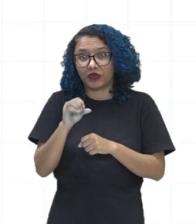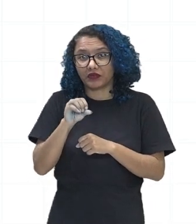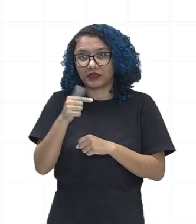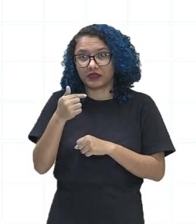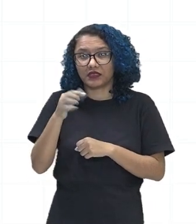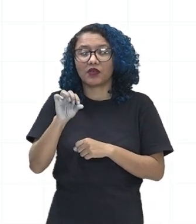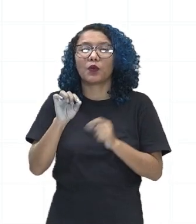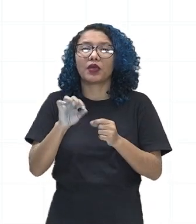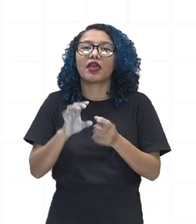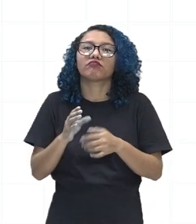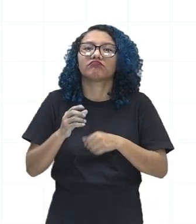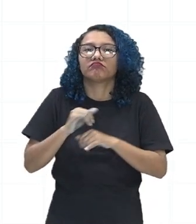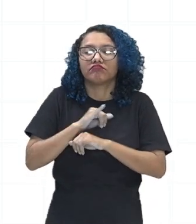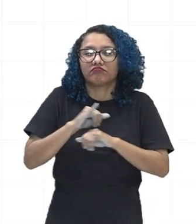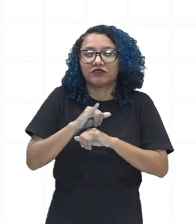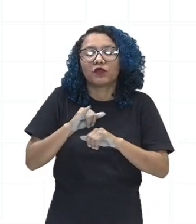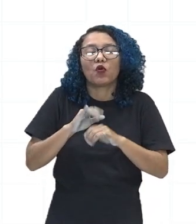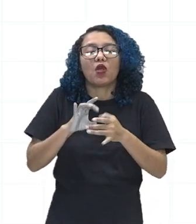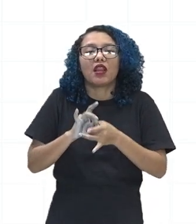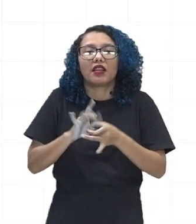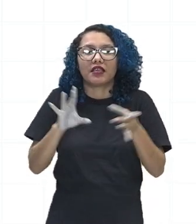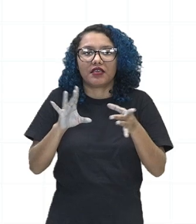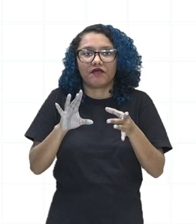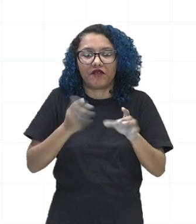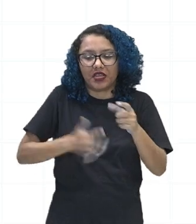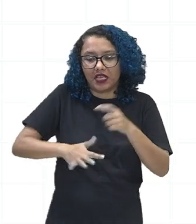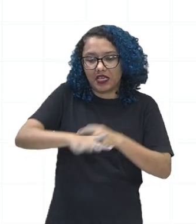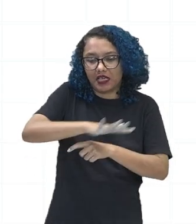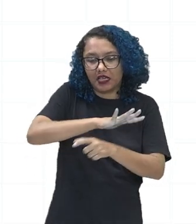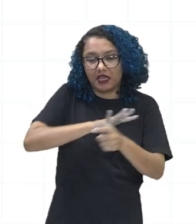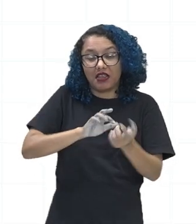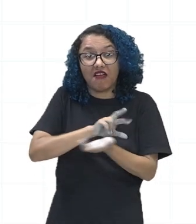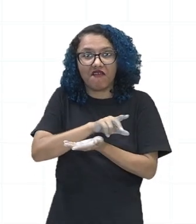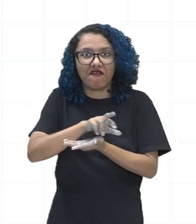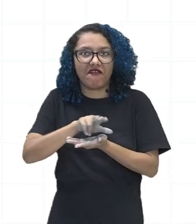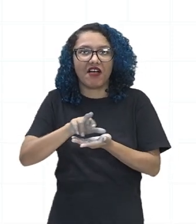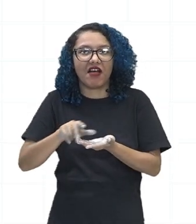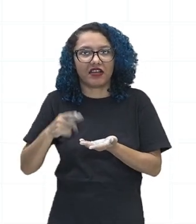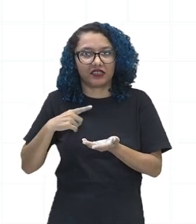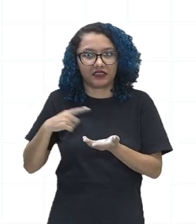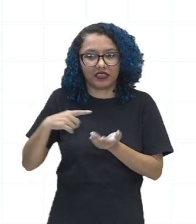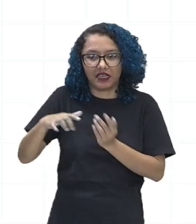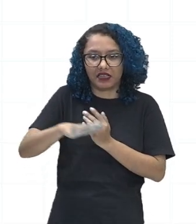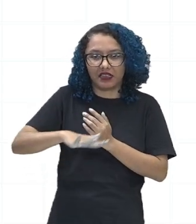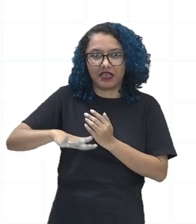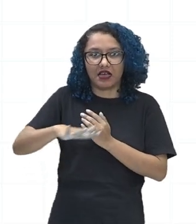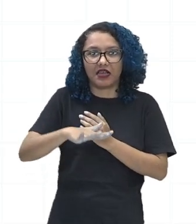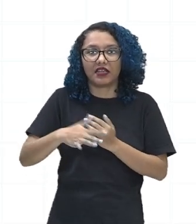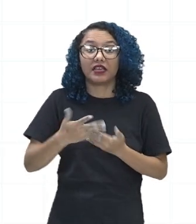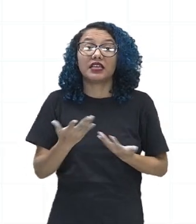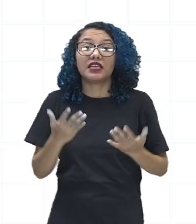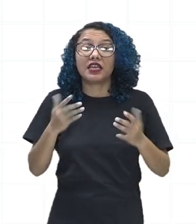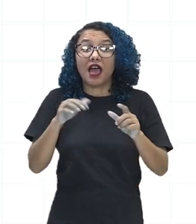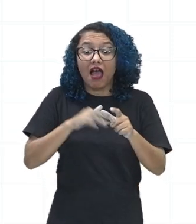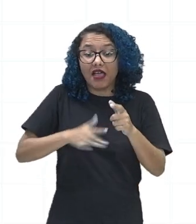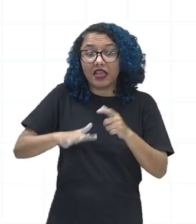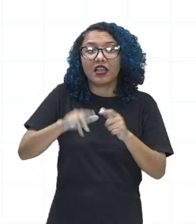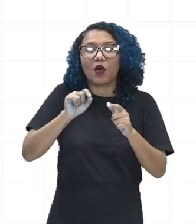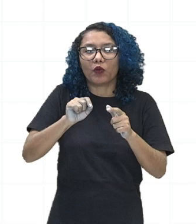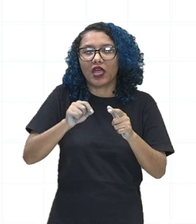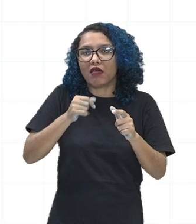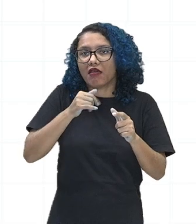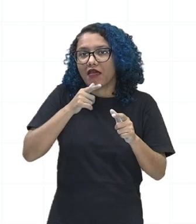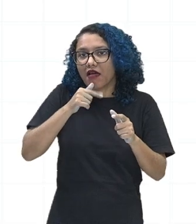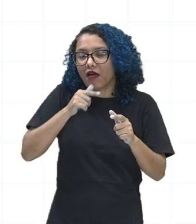independência. São várias ilhas ali, e essas ilhas elas estão começando a afundar, porque